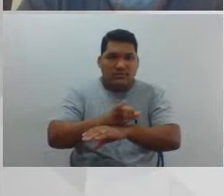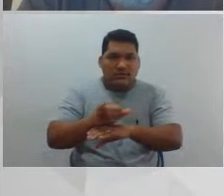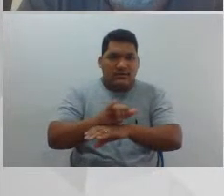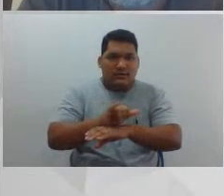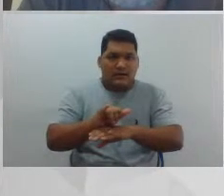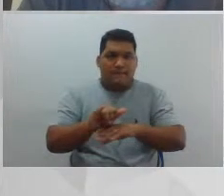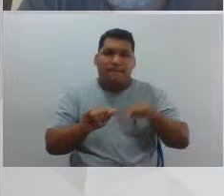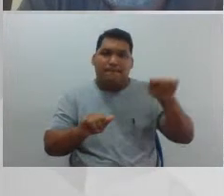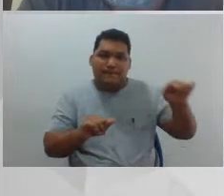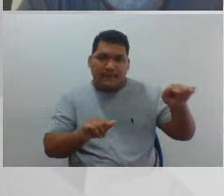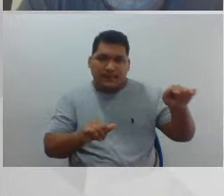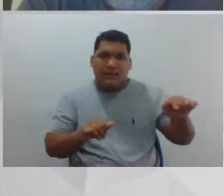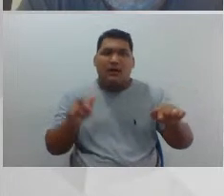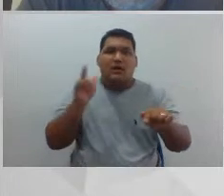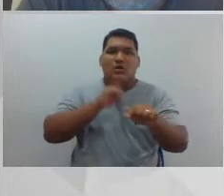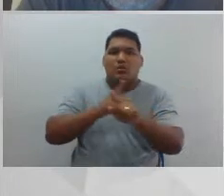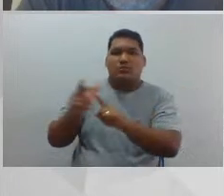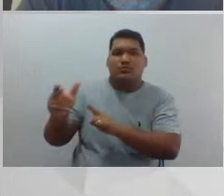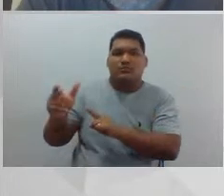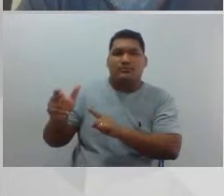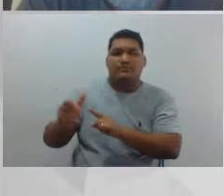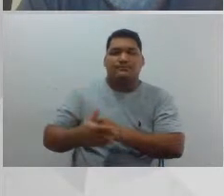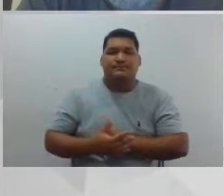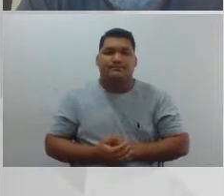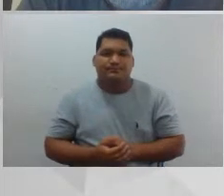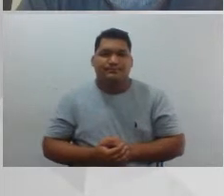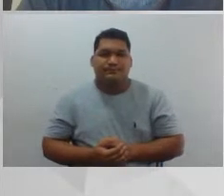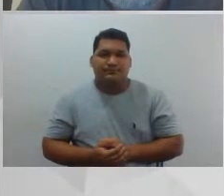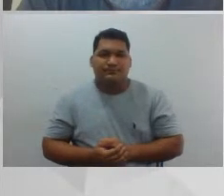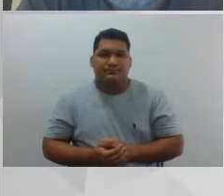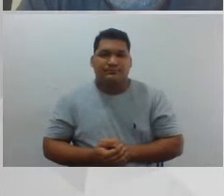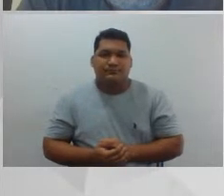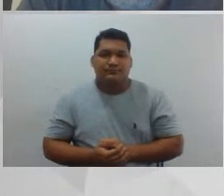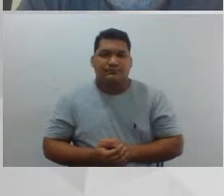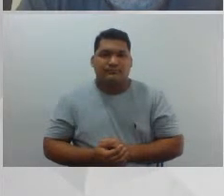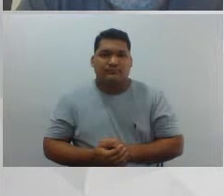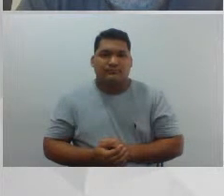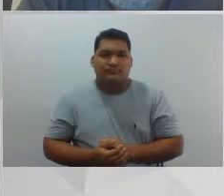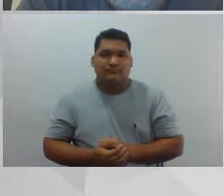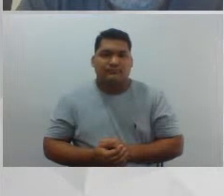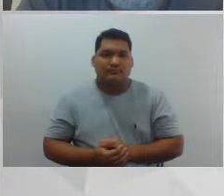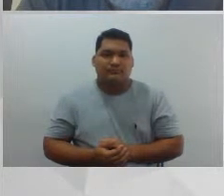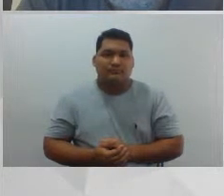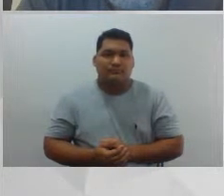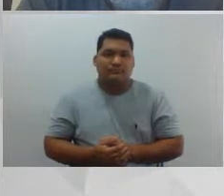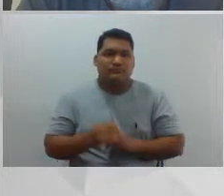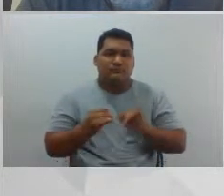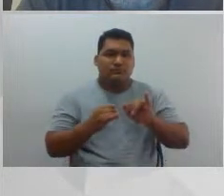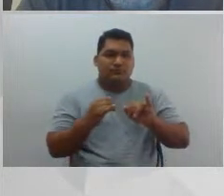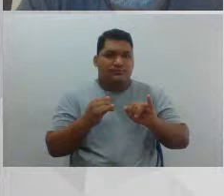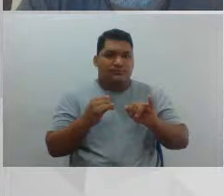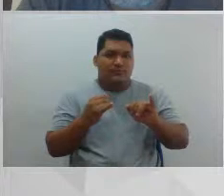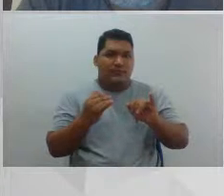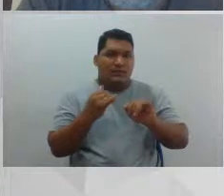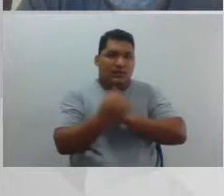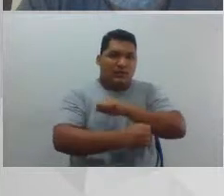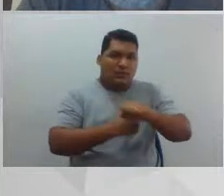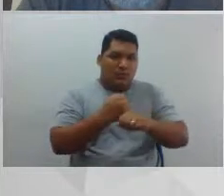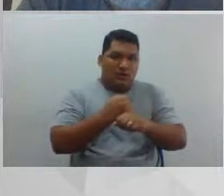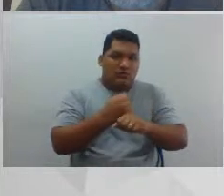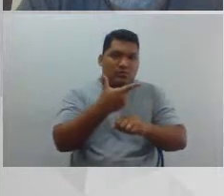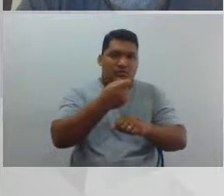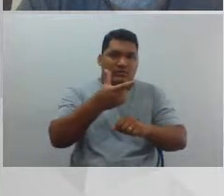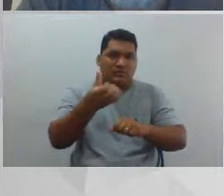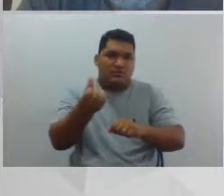cara. Tá? Aqui em 2016, né, a gente passa a usar o Google Translate